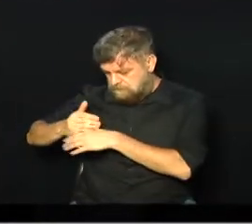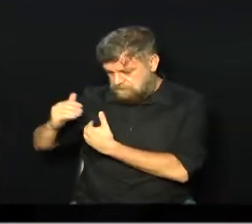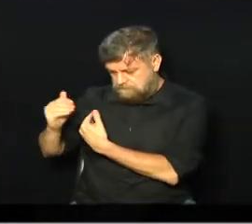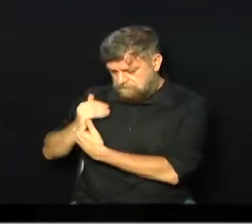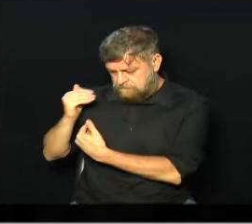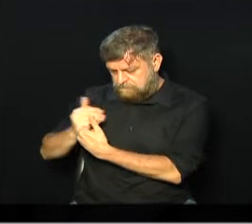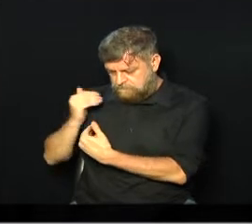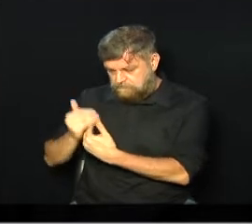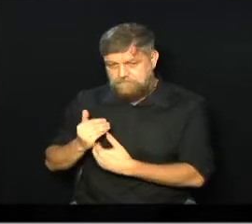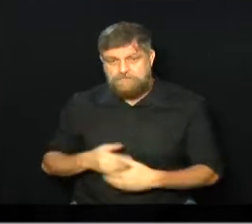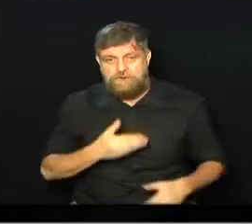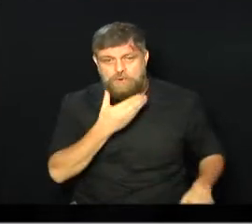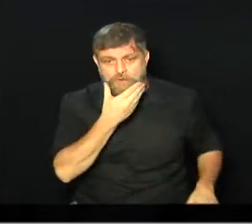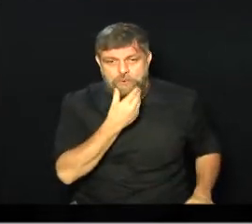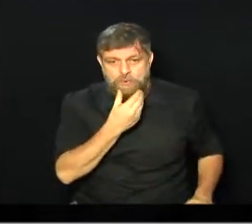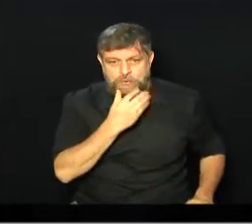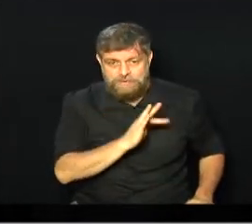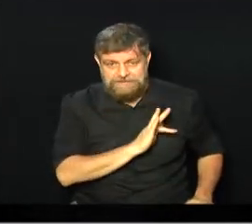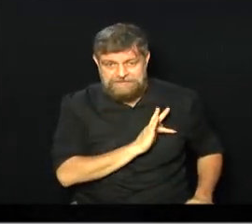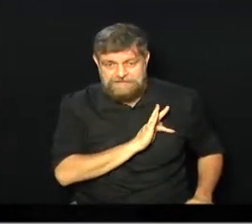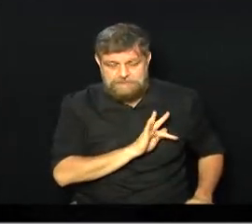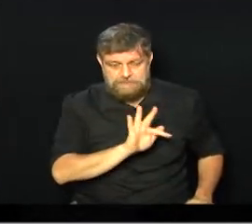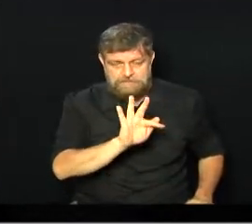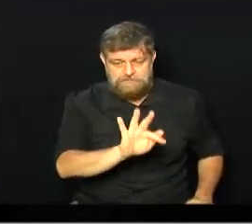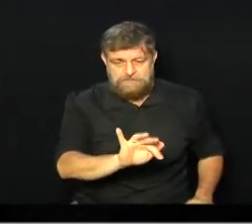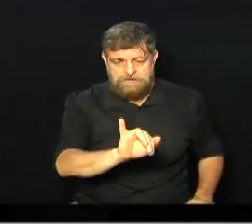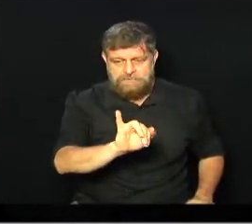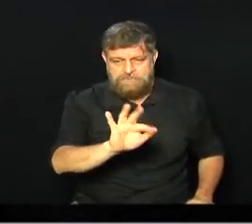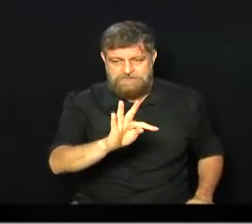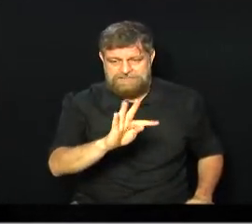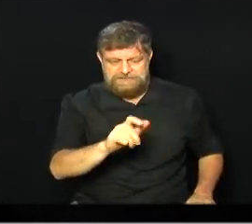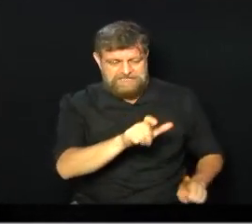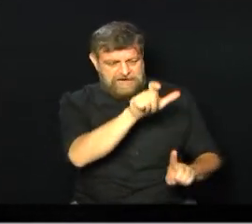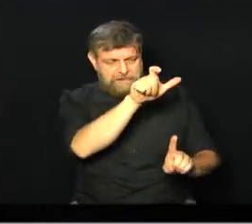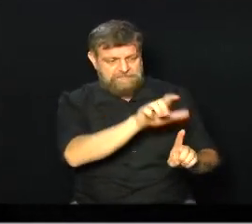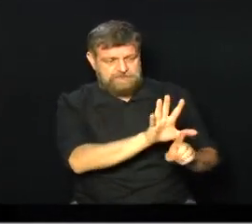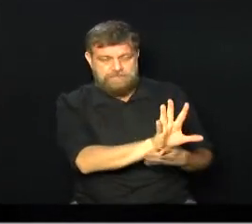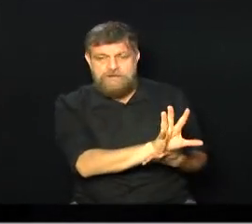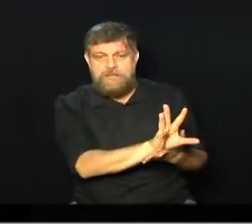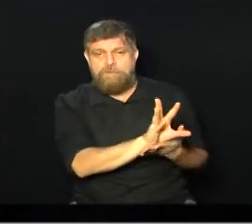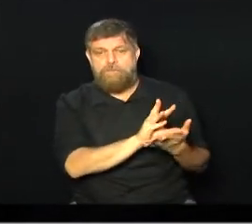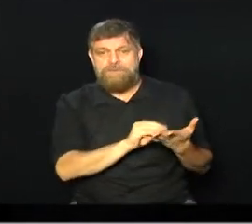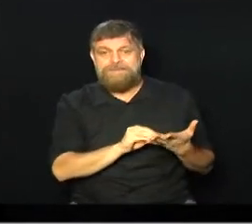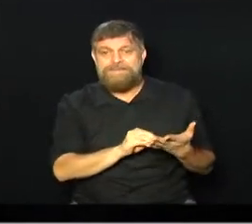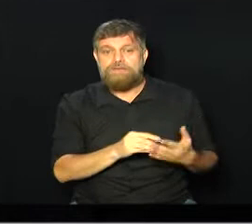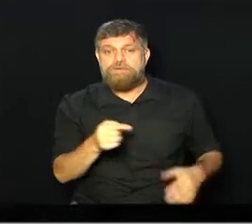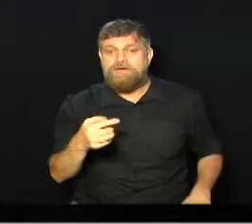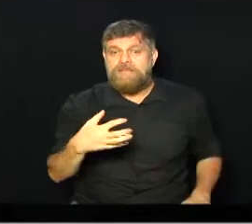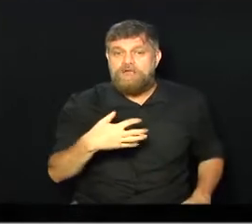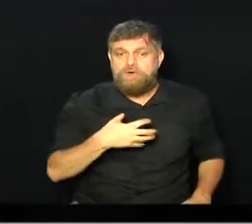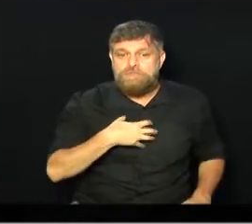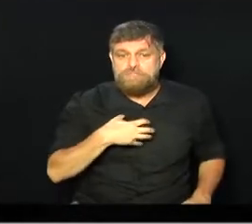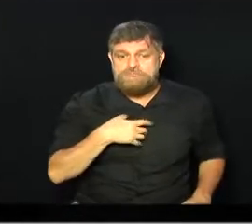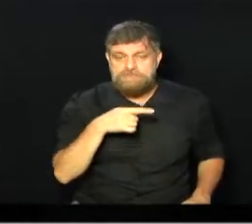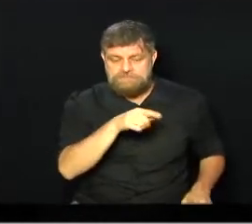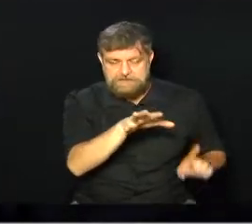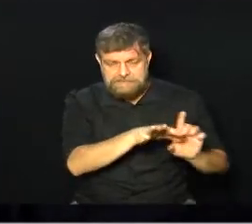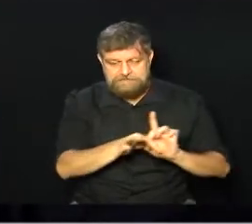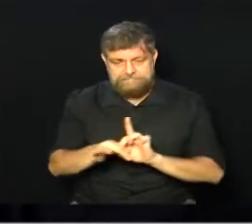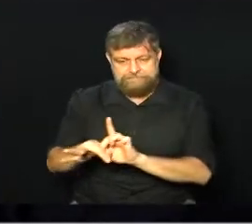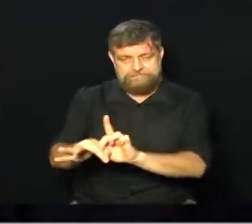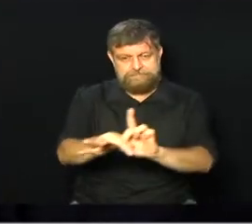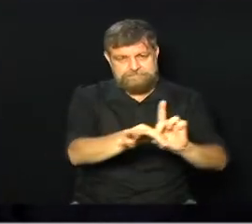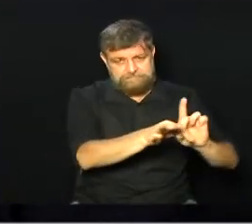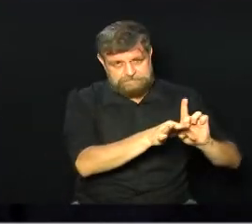Tite é um exemplo para mim pela pessoa que é, pela forma que ele lidar, né, com o público,